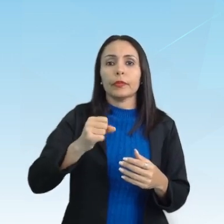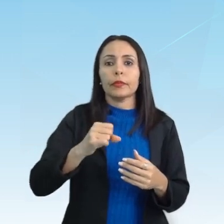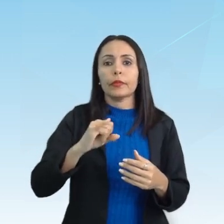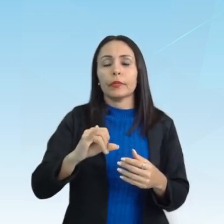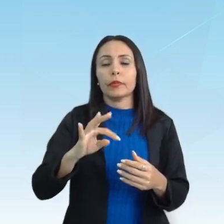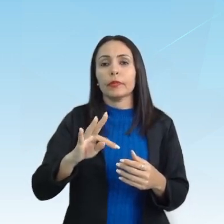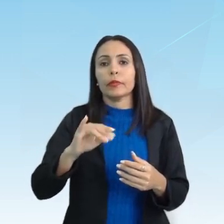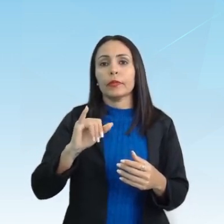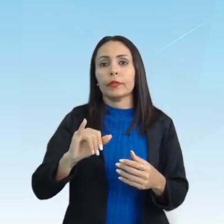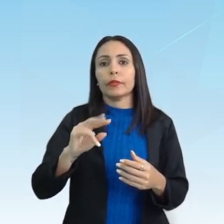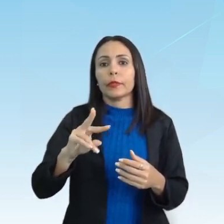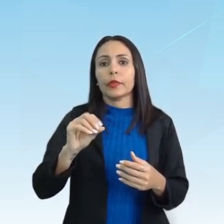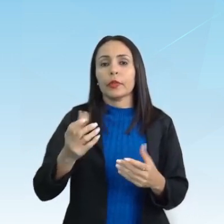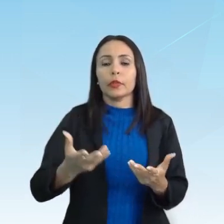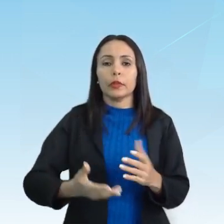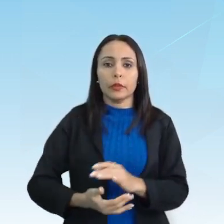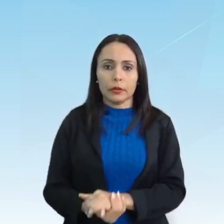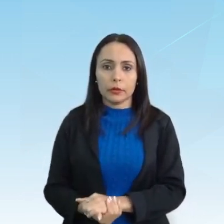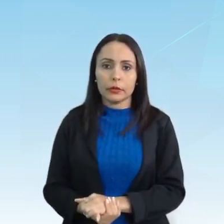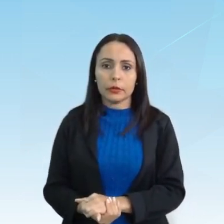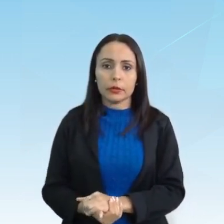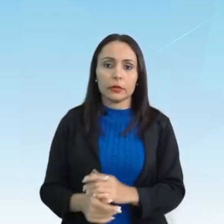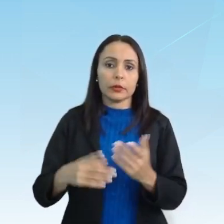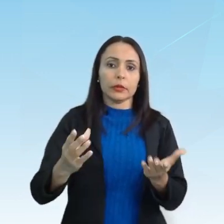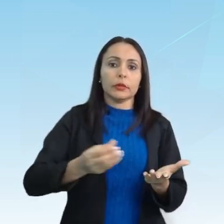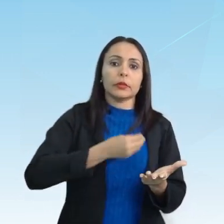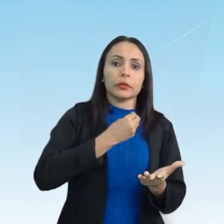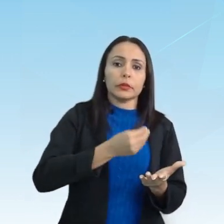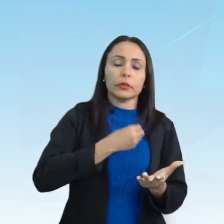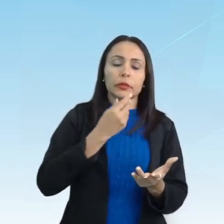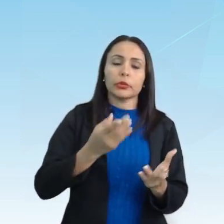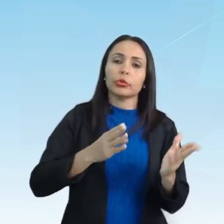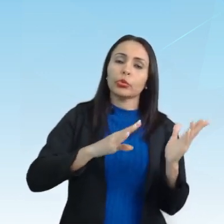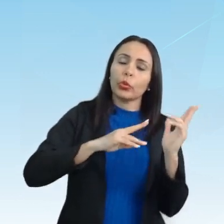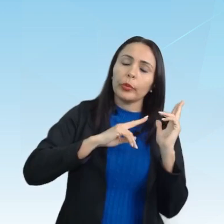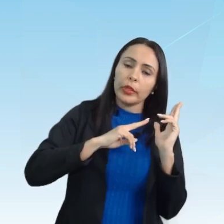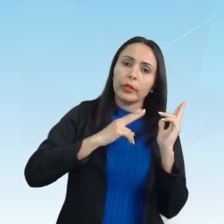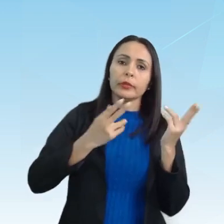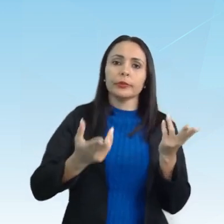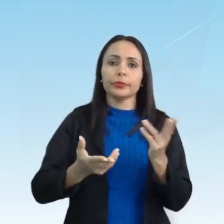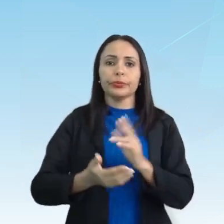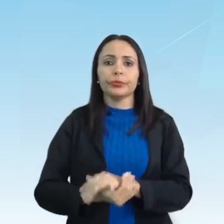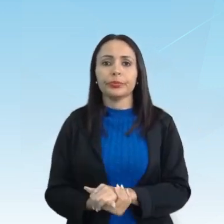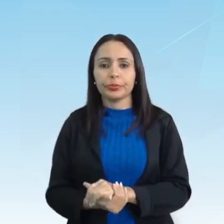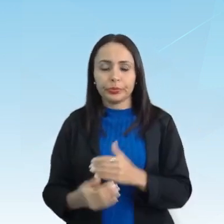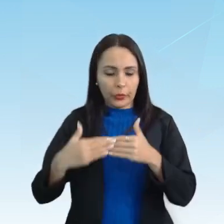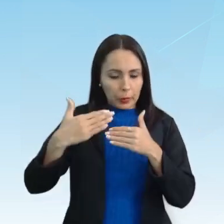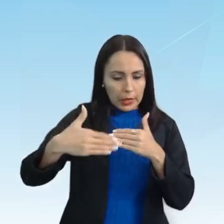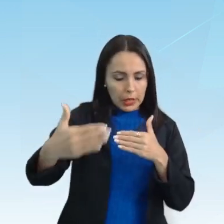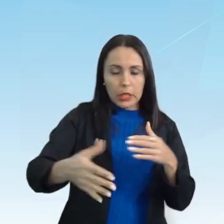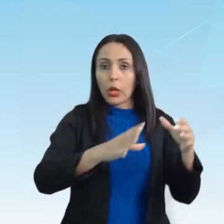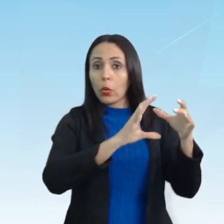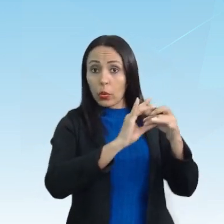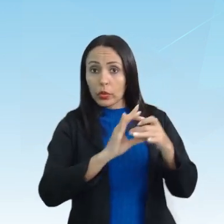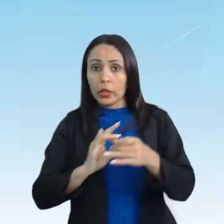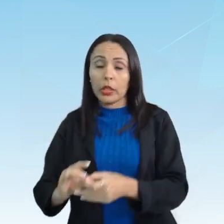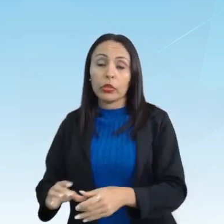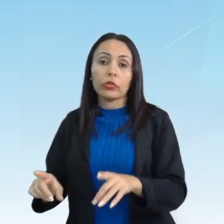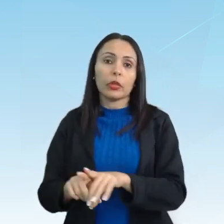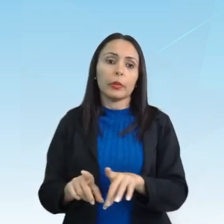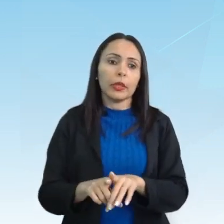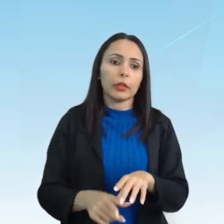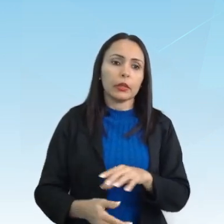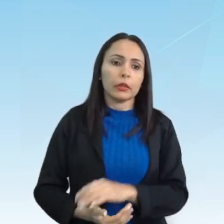intransitivo. O verbo dormir, o verbo viver, certo? Então, mediante ao contexto também, muitas